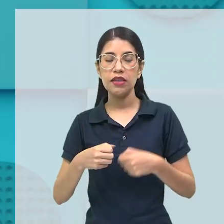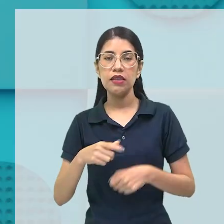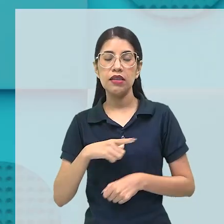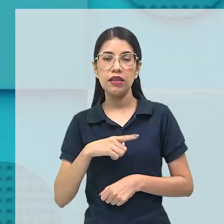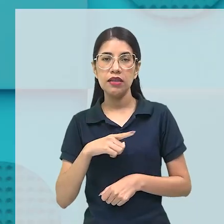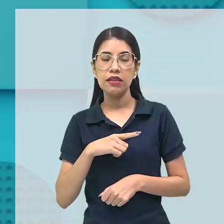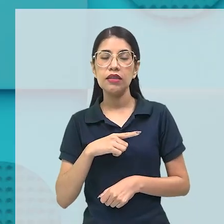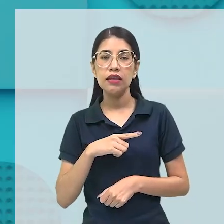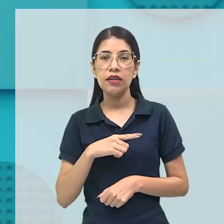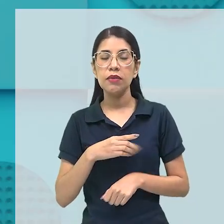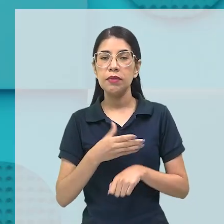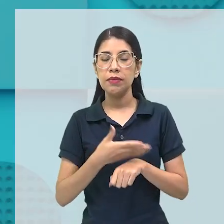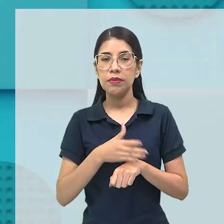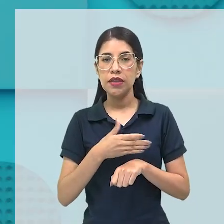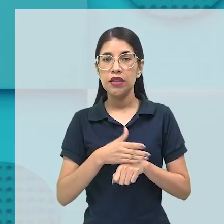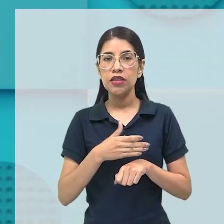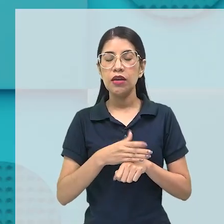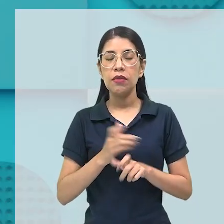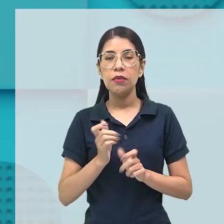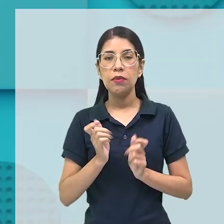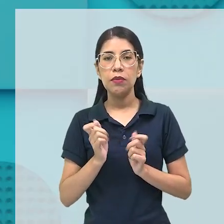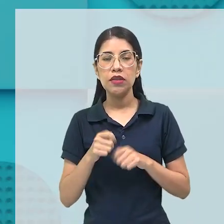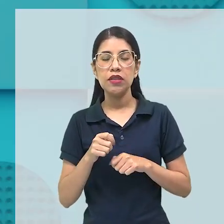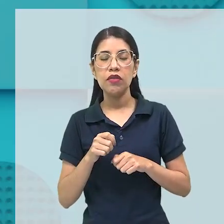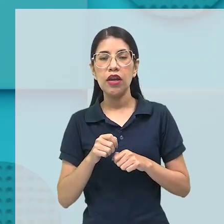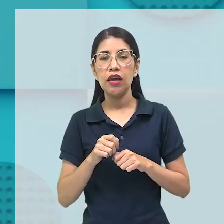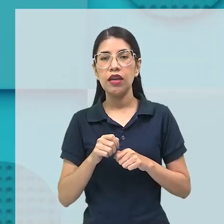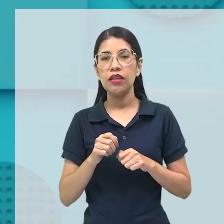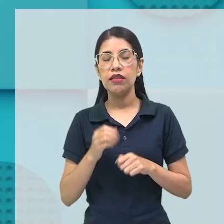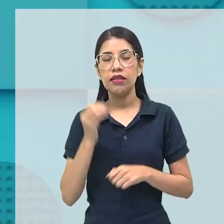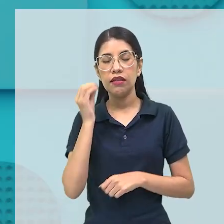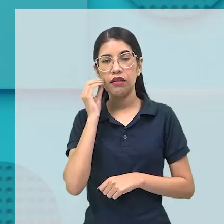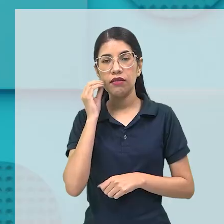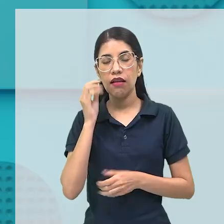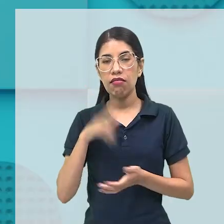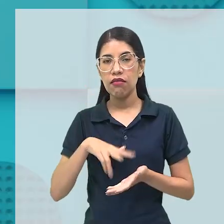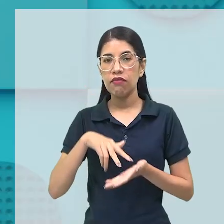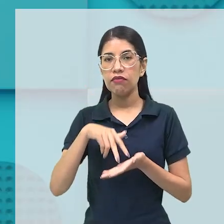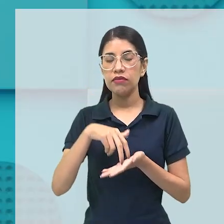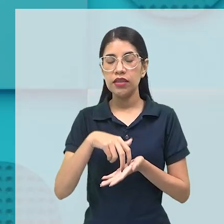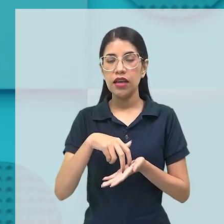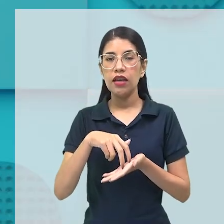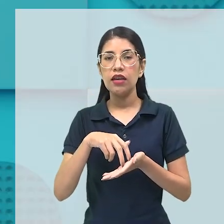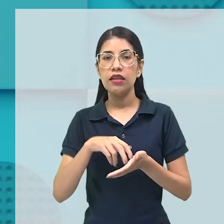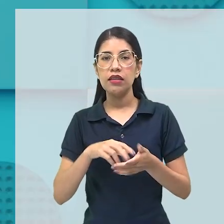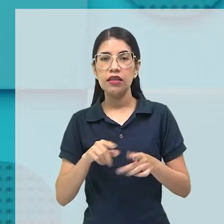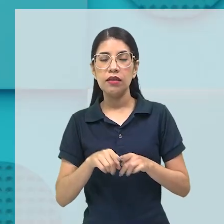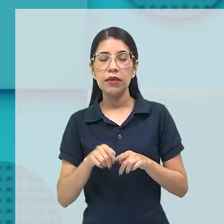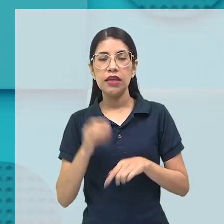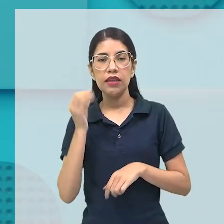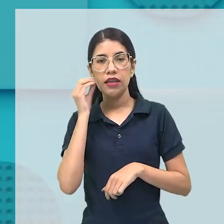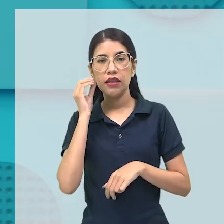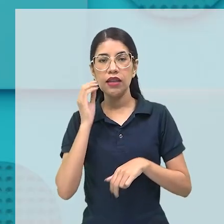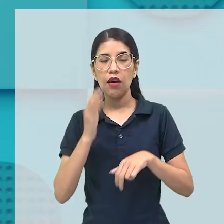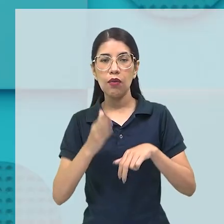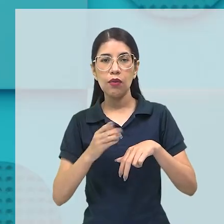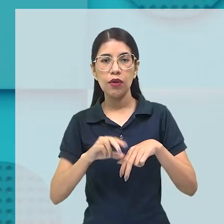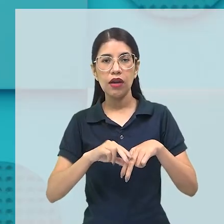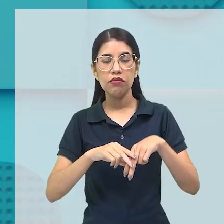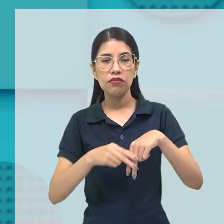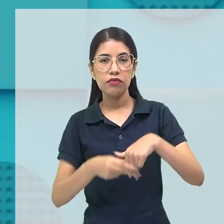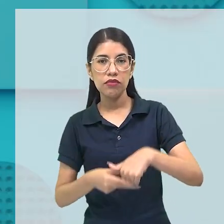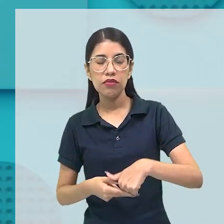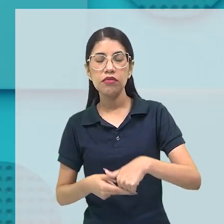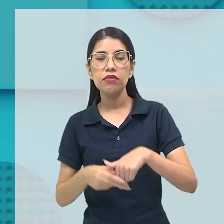utilizam muita força para se esquivar, para tentar se levantar e para tentar derrubar o outro.